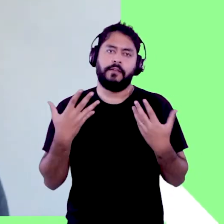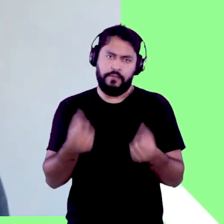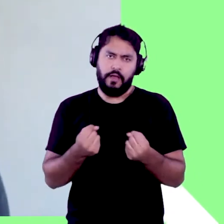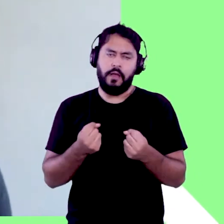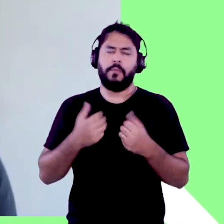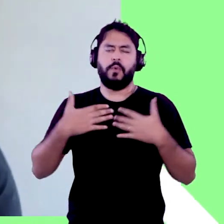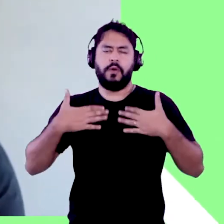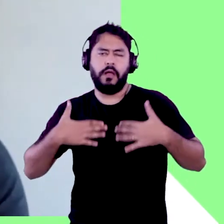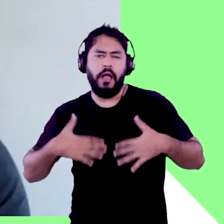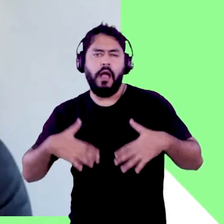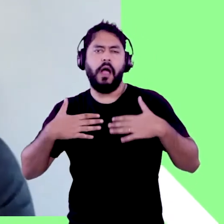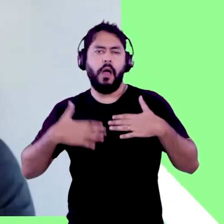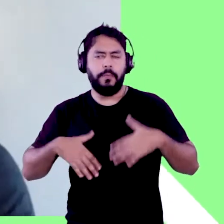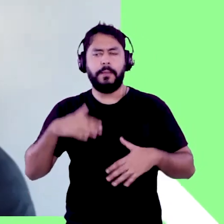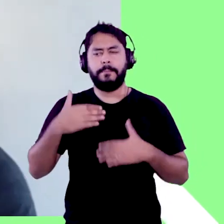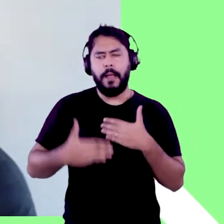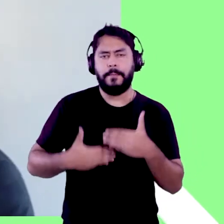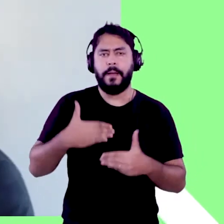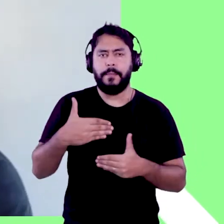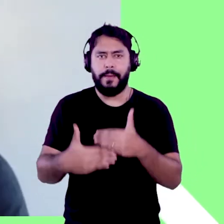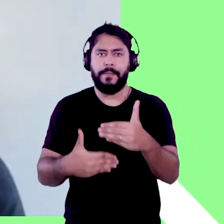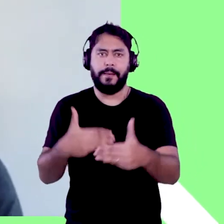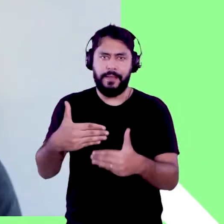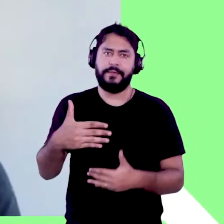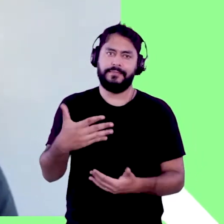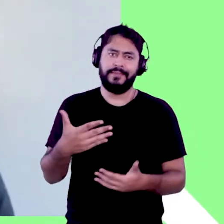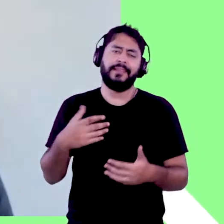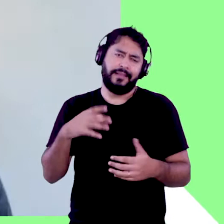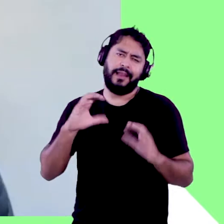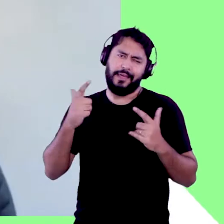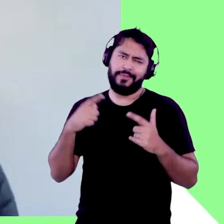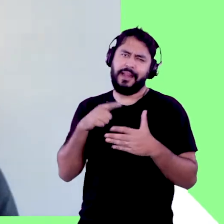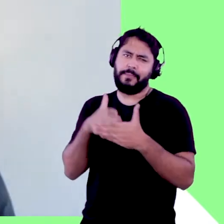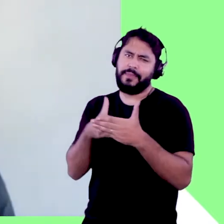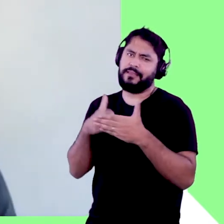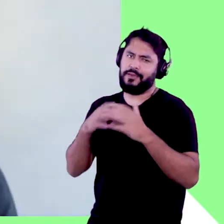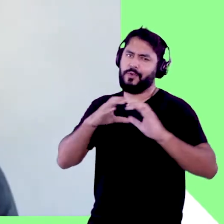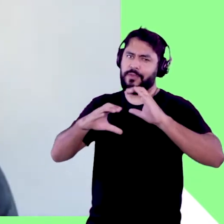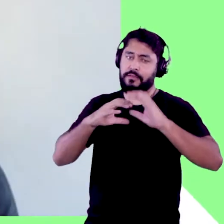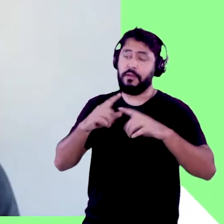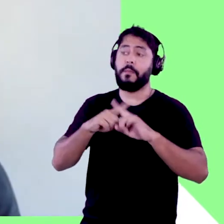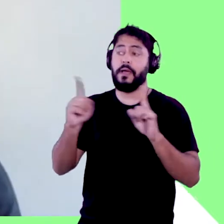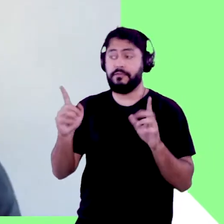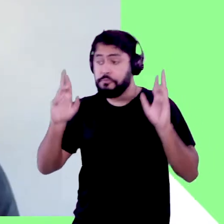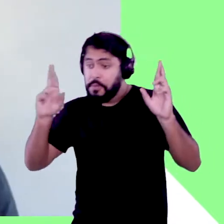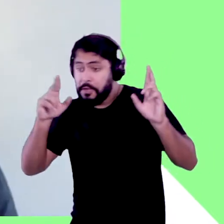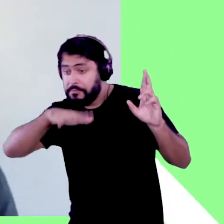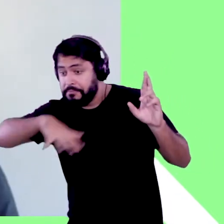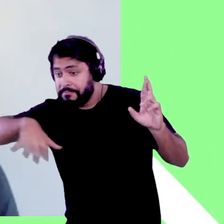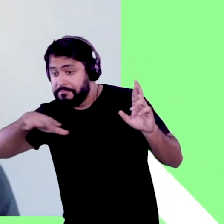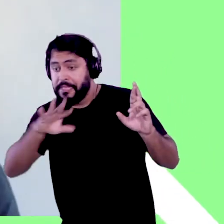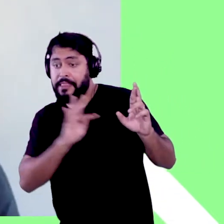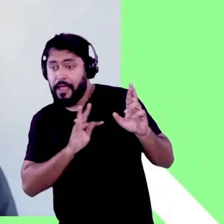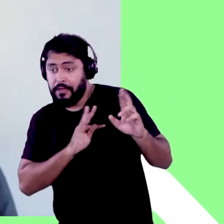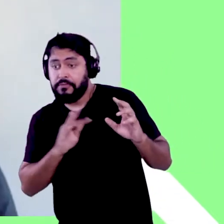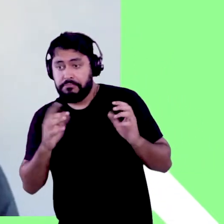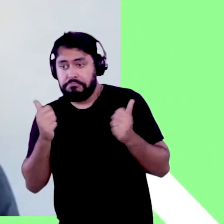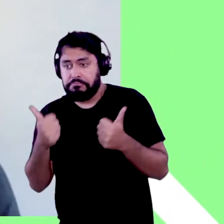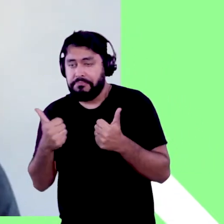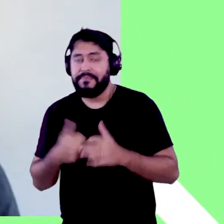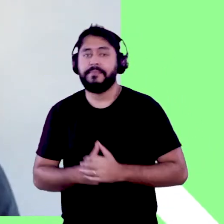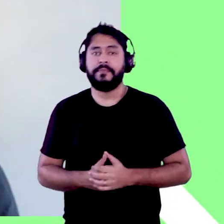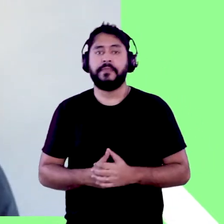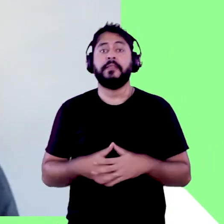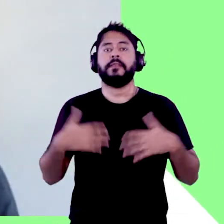limitações também aqui, né, da parte de comunicação. Espero que esteja tudo ok aí com a parte técnica. Então, Isa, a conversa